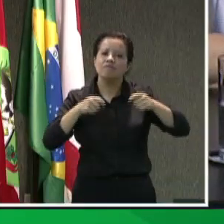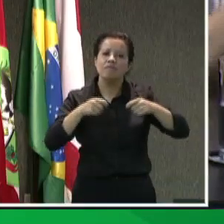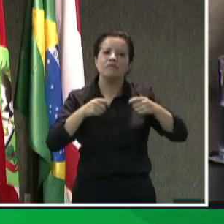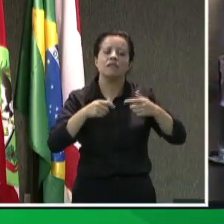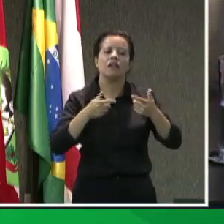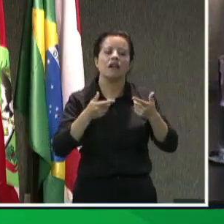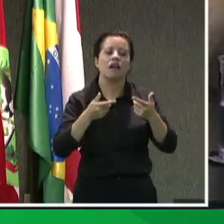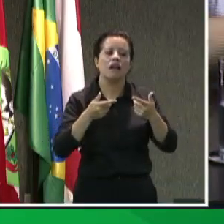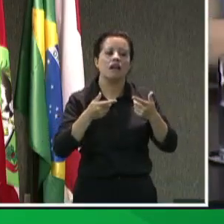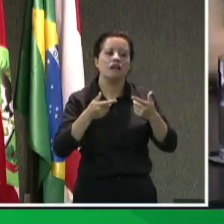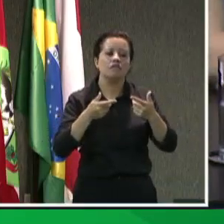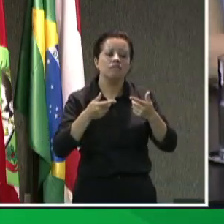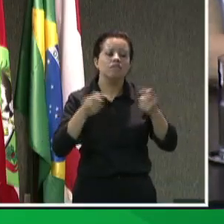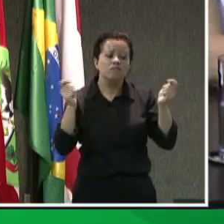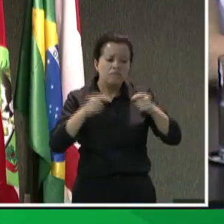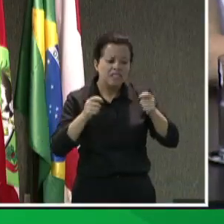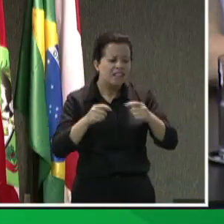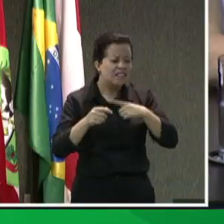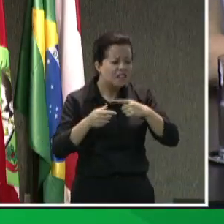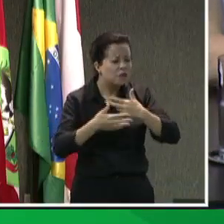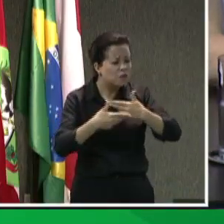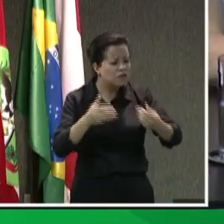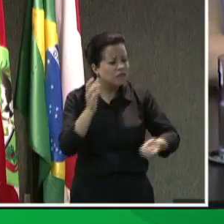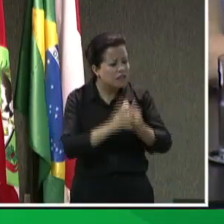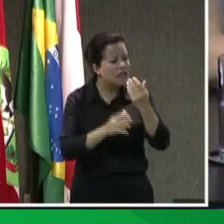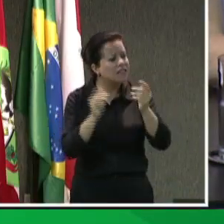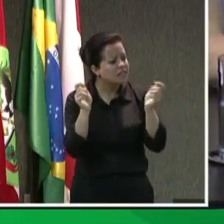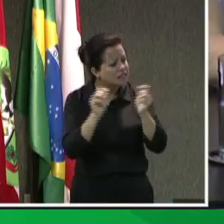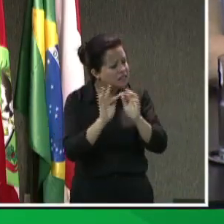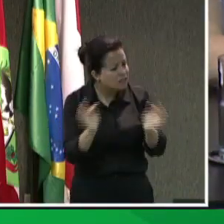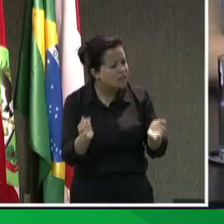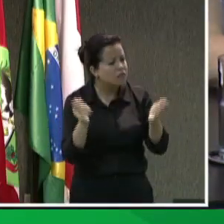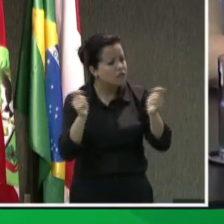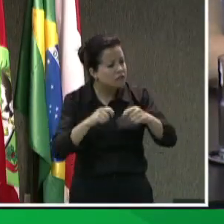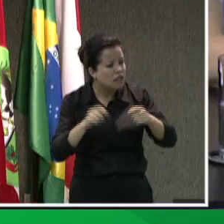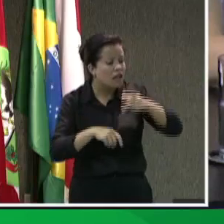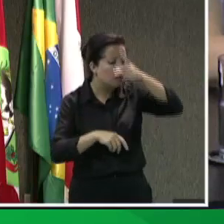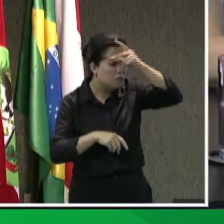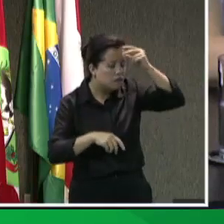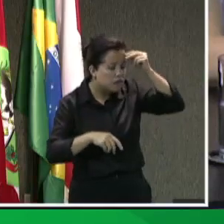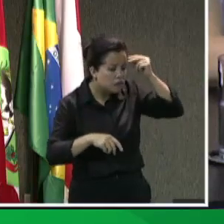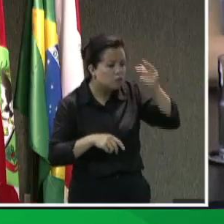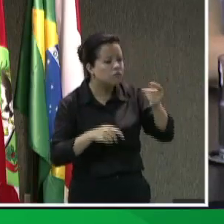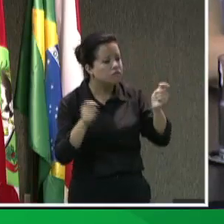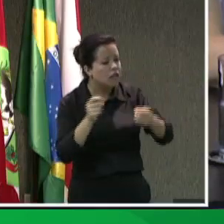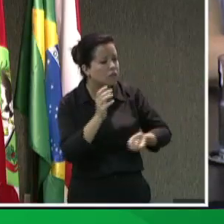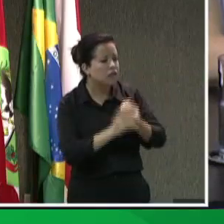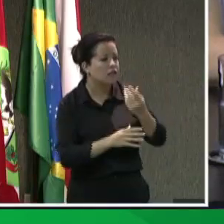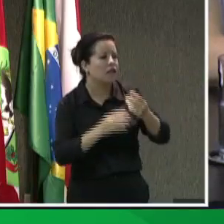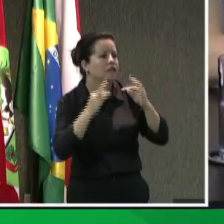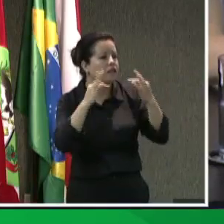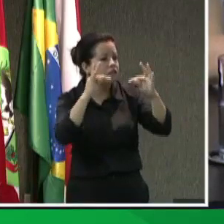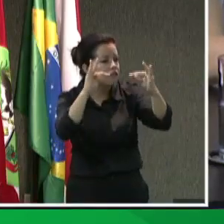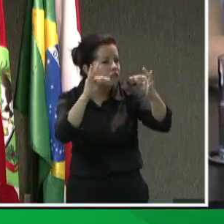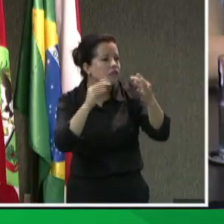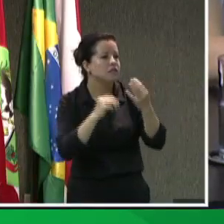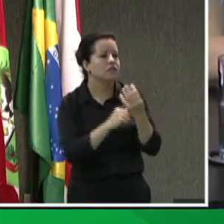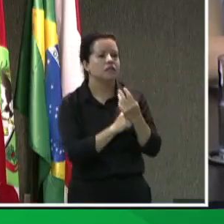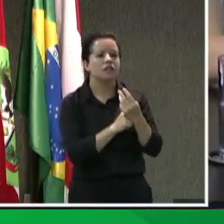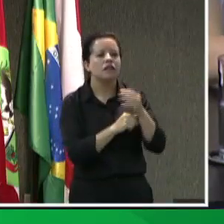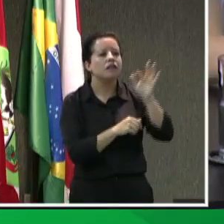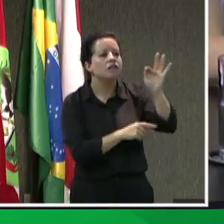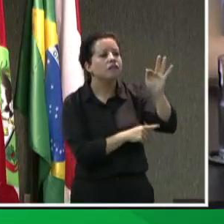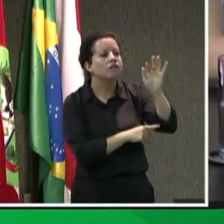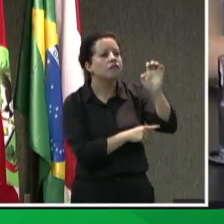mais simples do Executivo, da Prefeitura, buscar, que é através da tecnologia, que seria os VPEDs, a Viável,